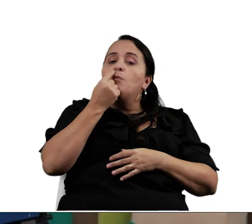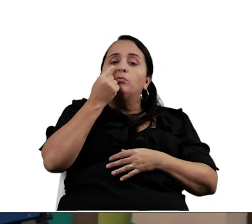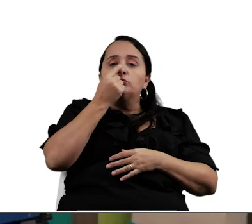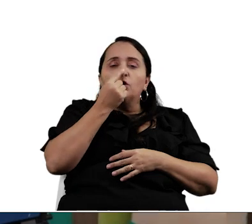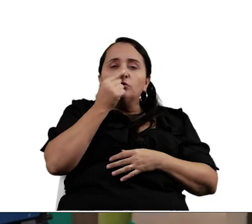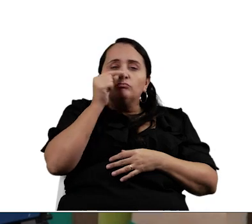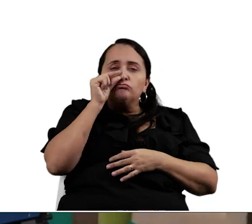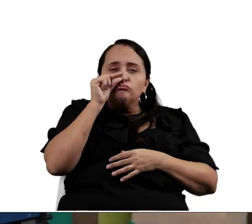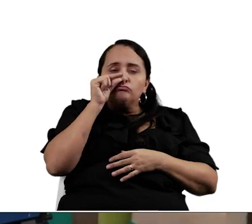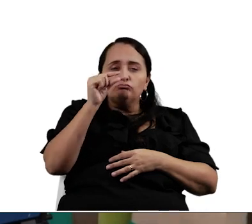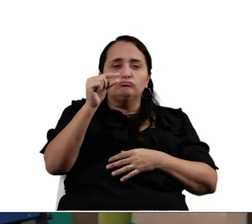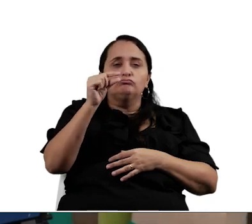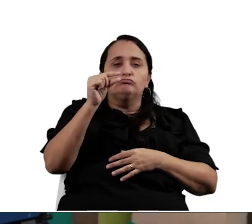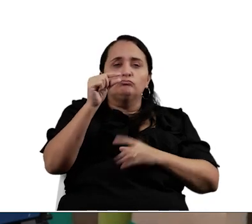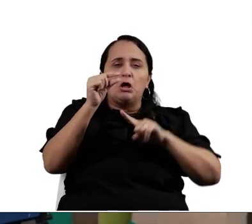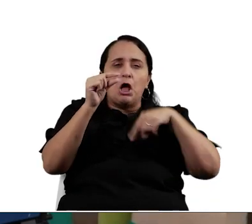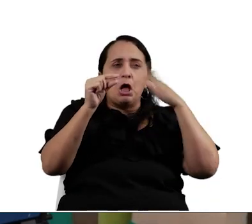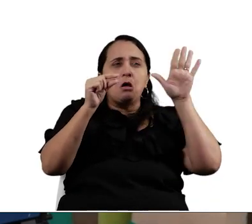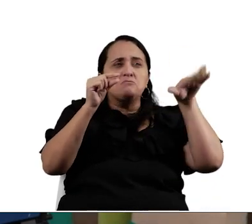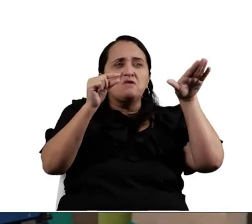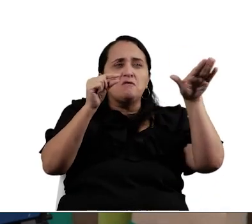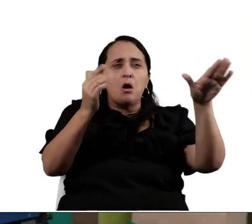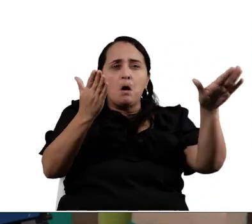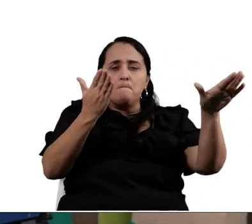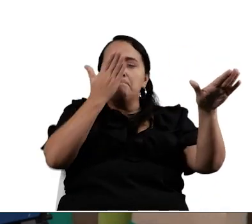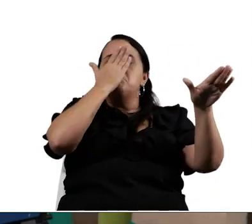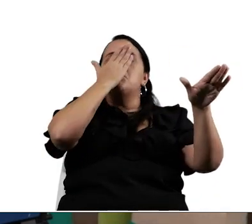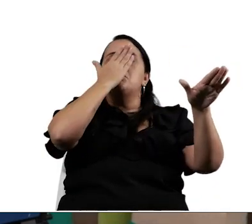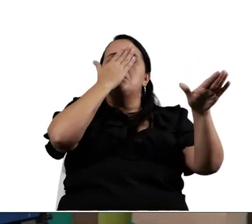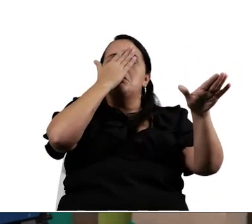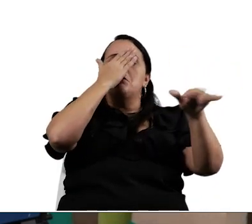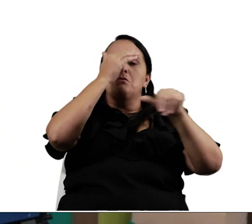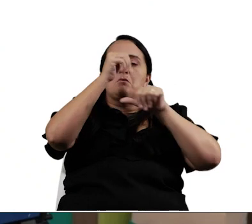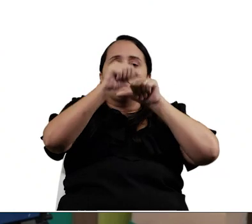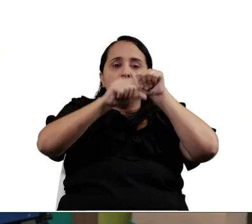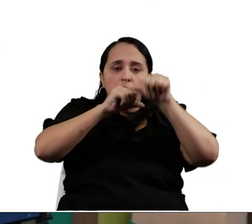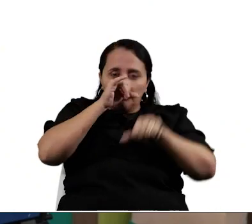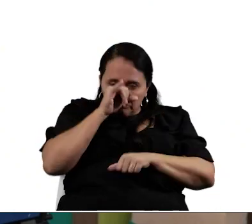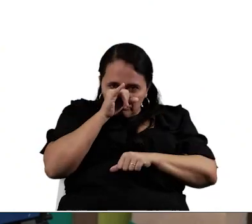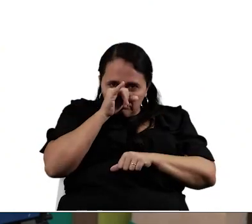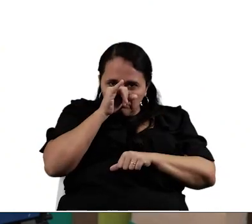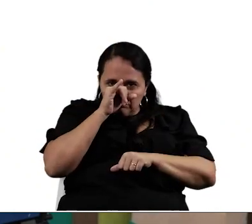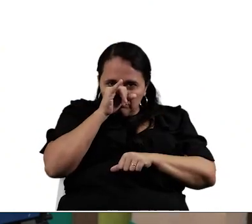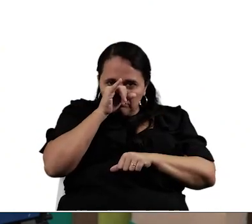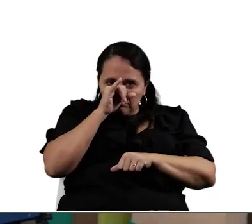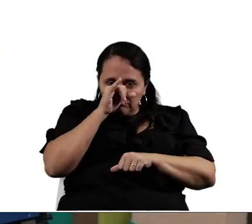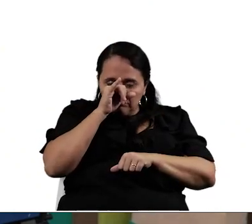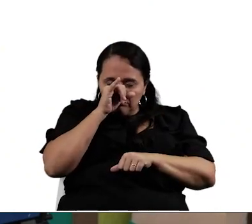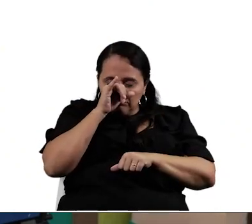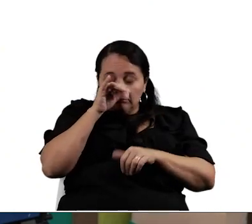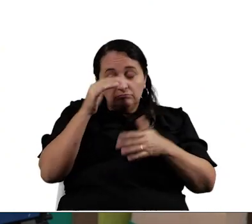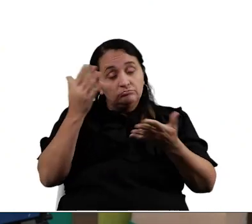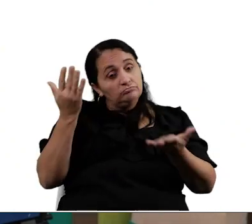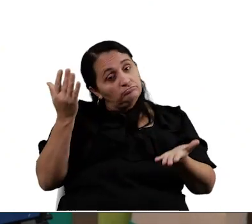de querer voar, né, colou as penas, voou muito perto do sol, derreteu a cera, ele caiu e bateu o